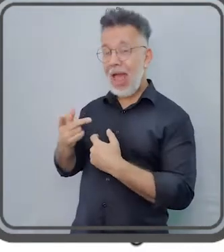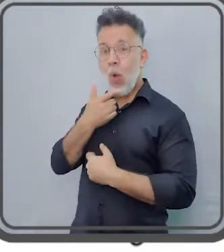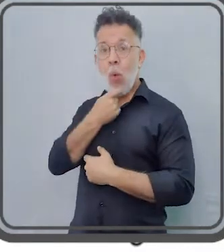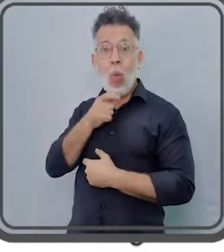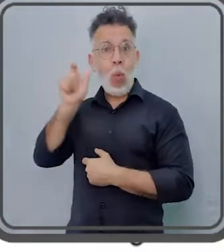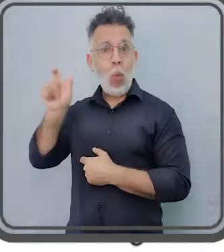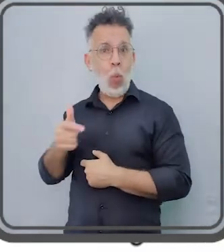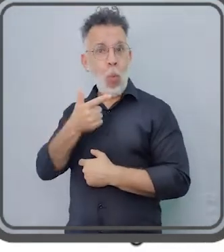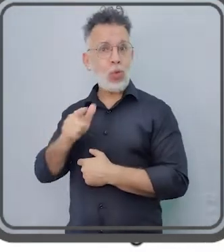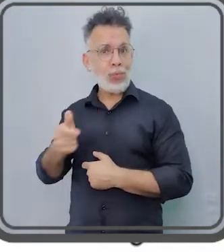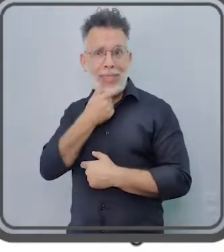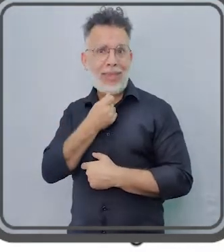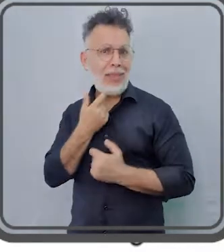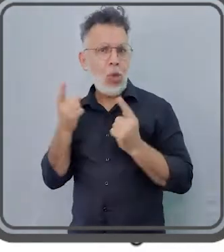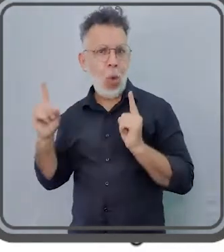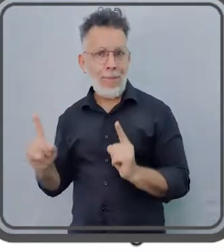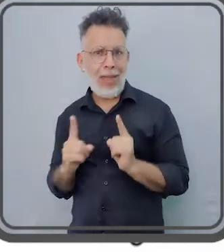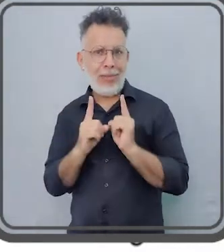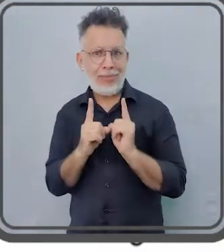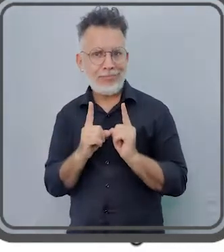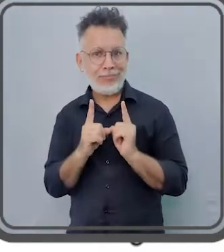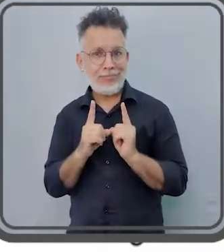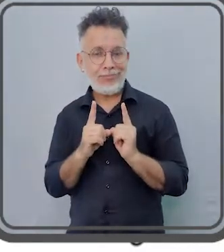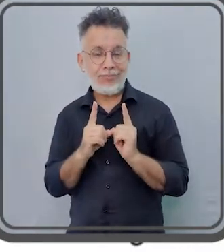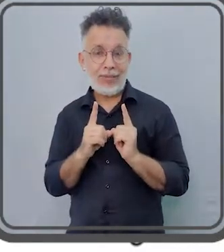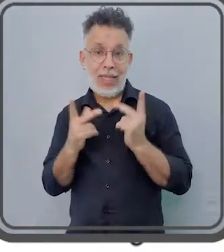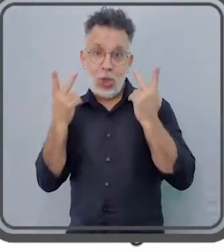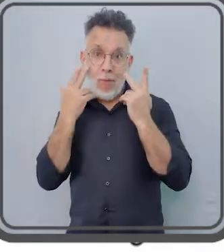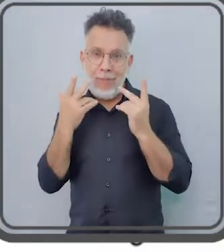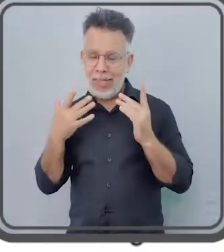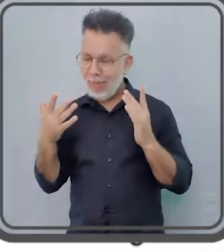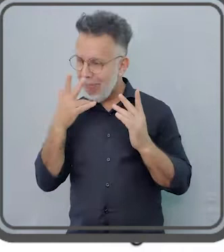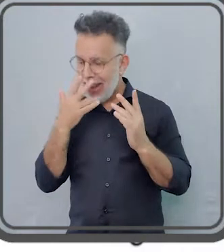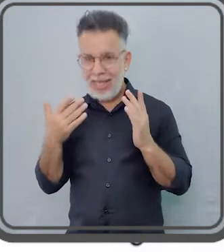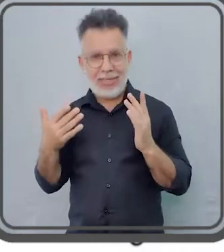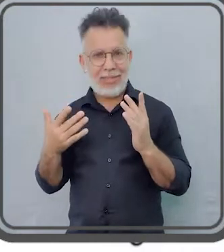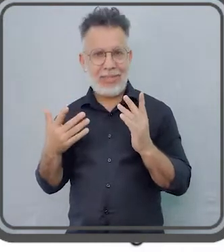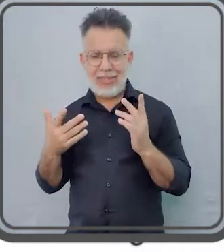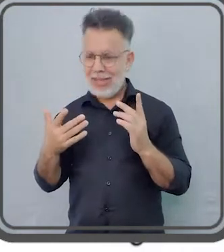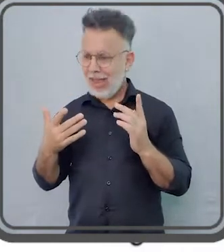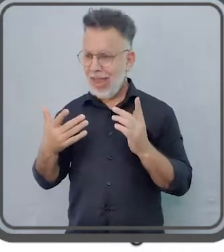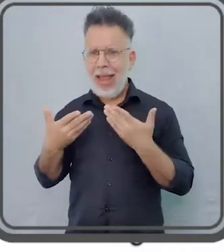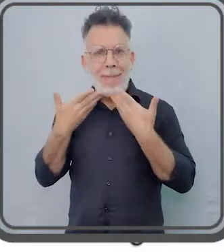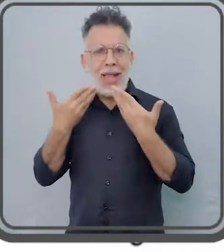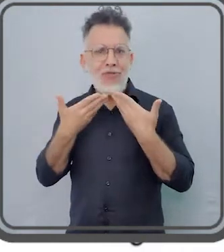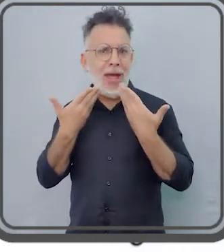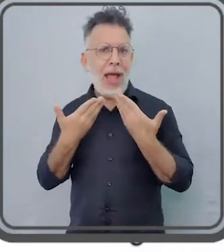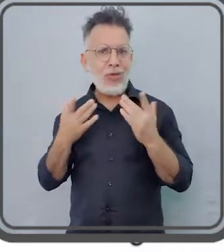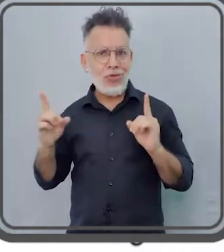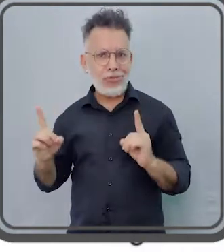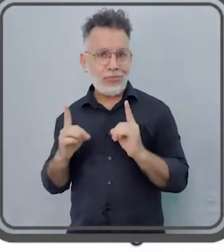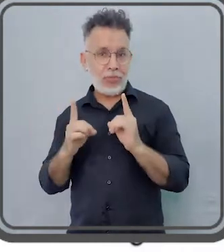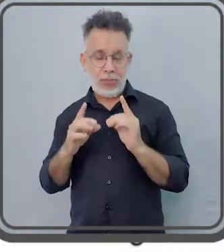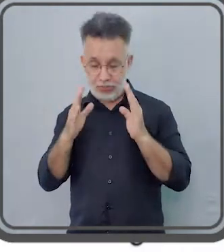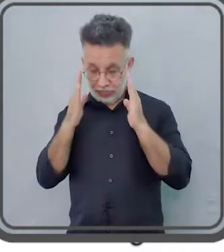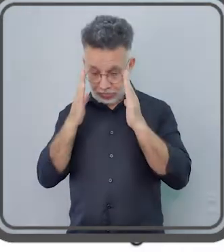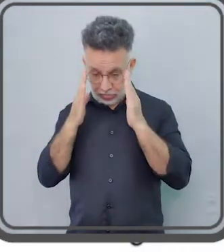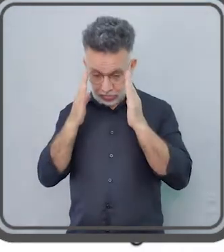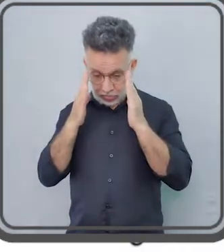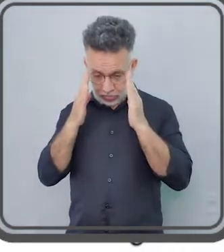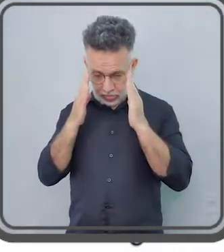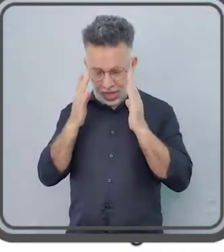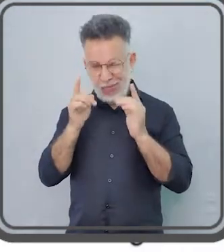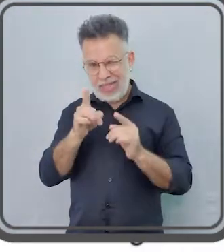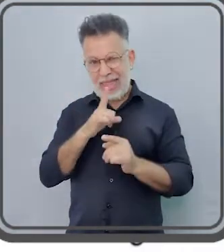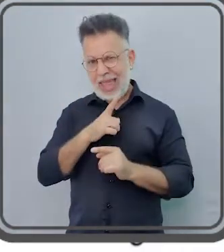com um homem, que normalmente já é uma barreira muito mais curta do que se fosse uma garota. Que você tem notado, embora